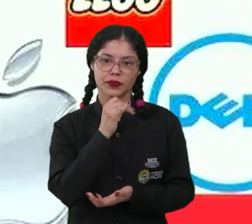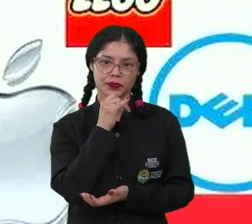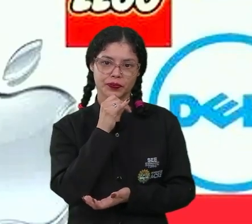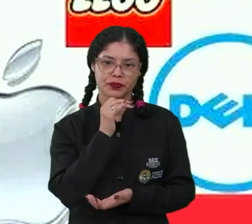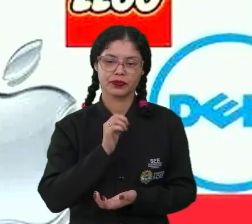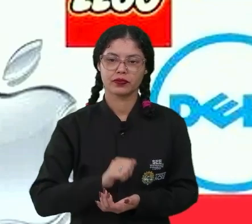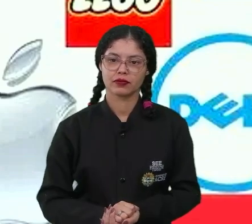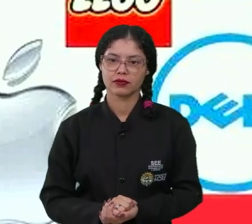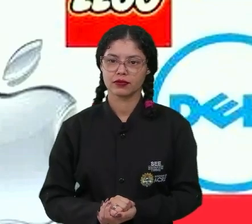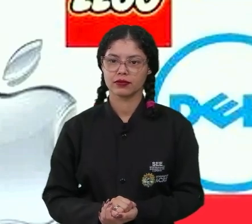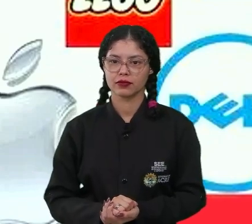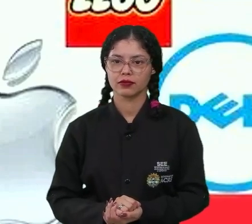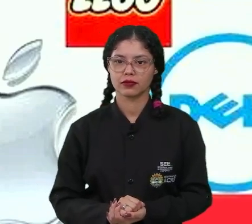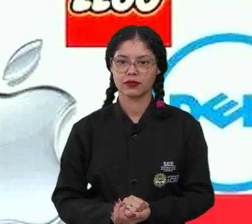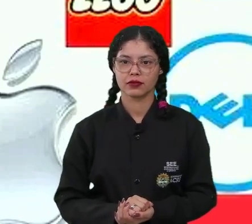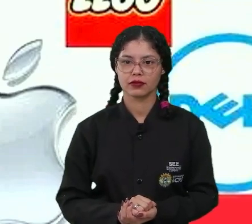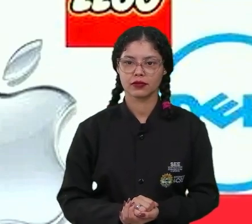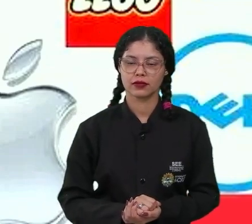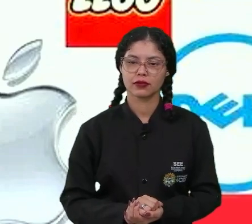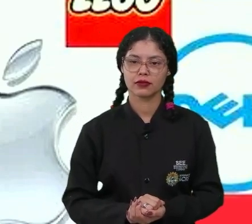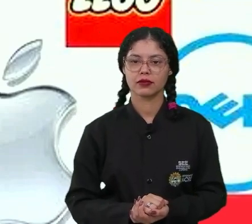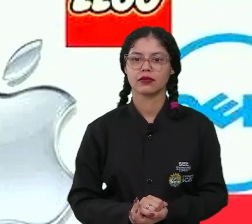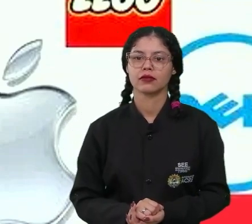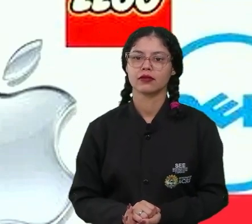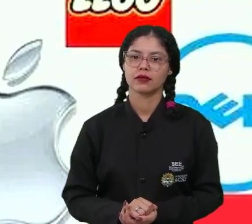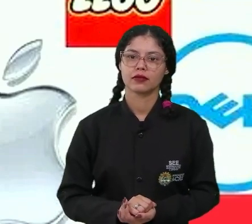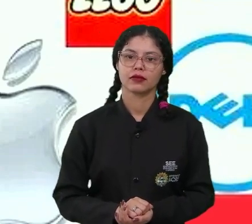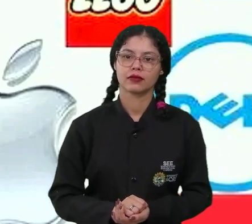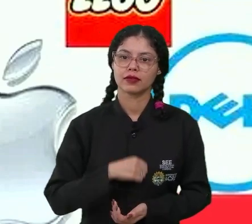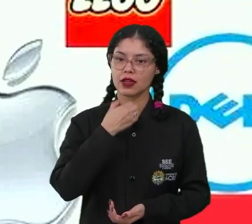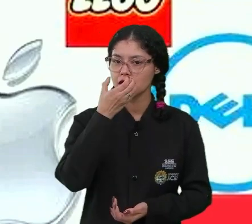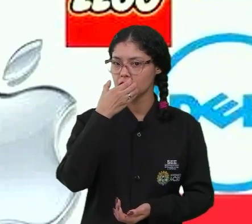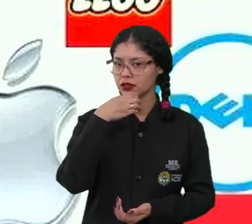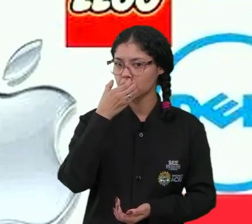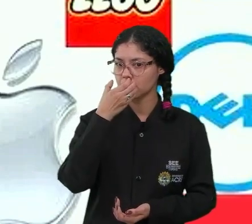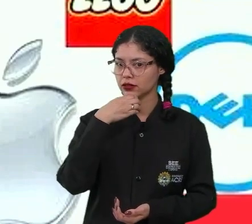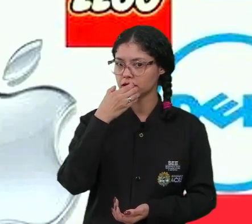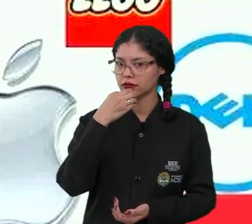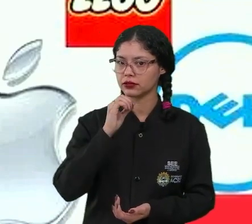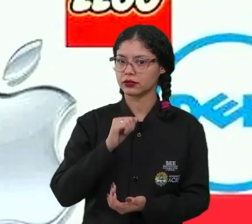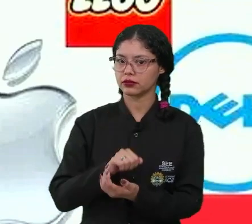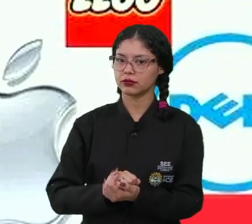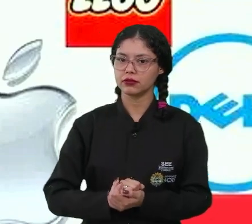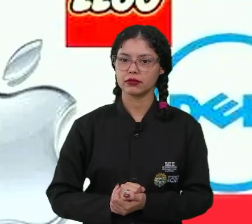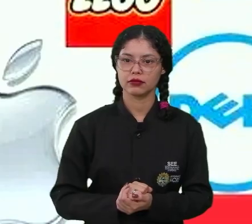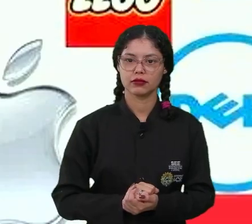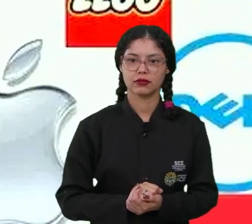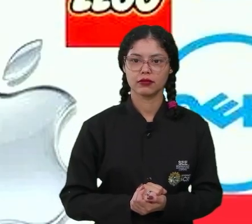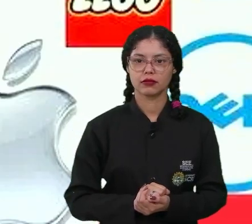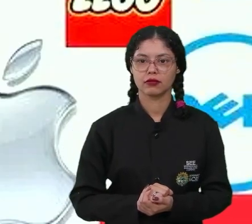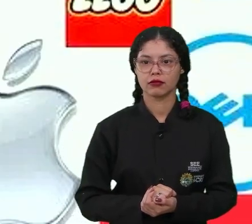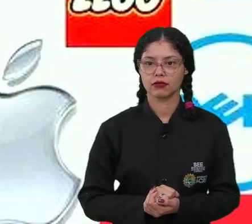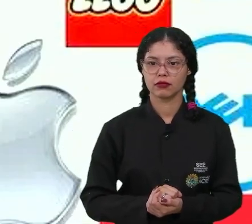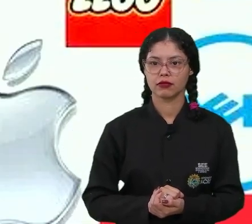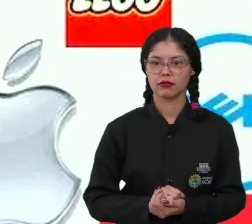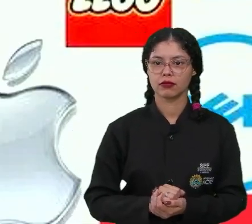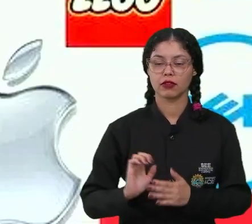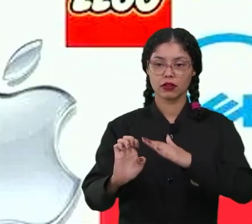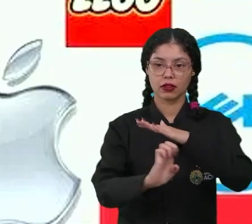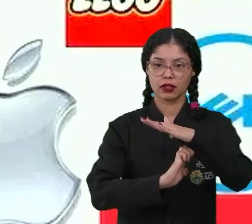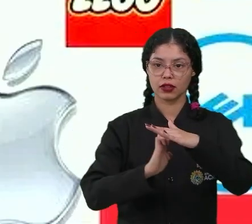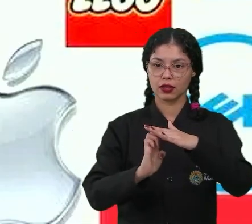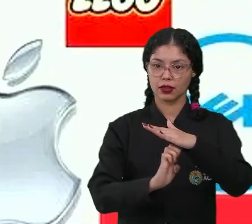exemplo? Ó, vou pegar o exemplo dessa maçã que parece que tem uma mordida. E aí, que